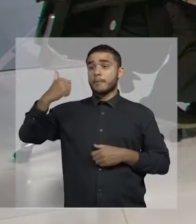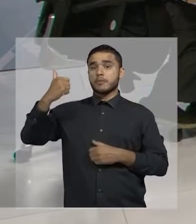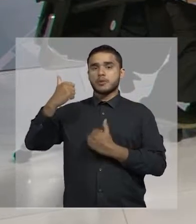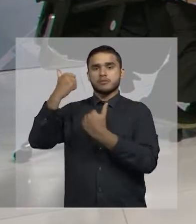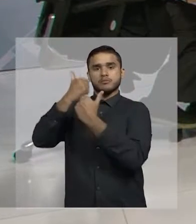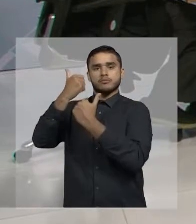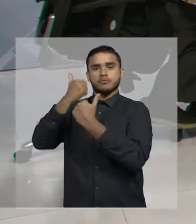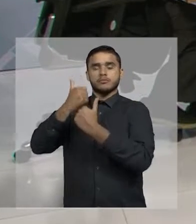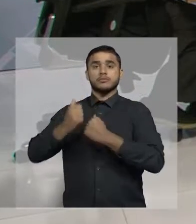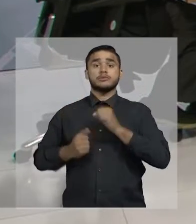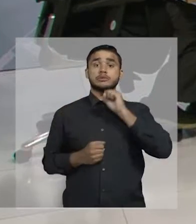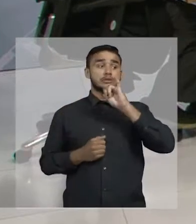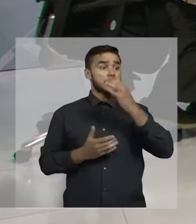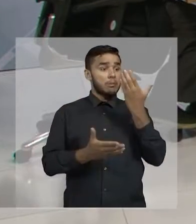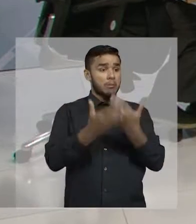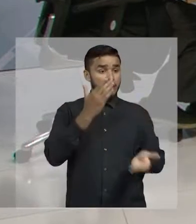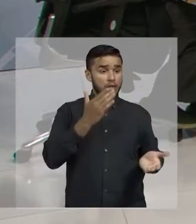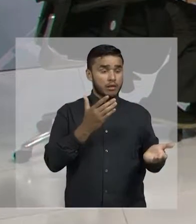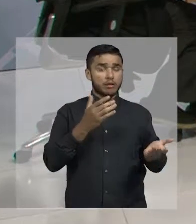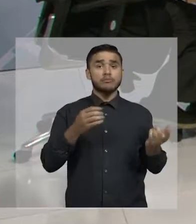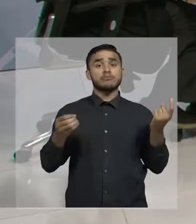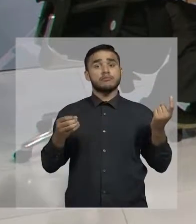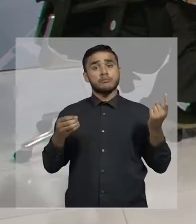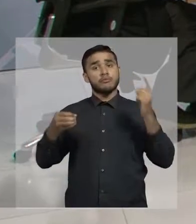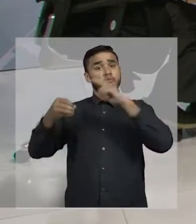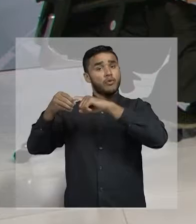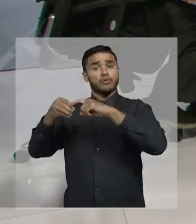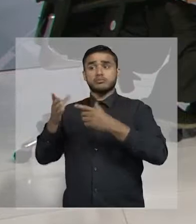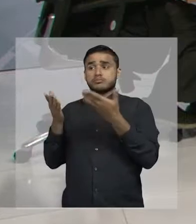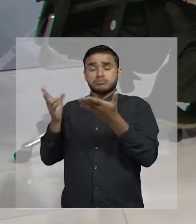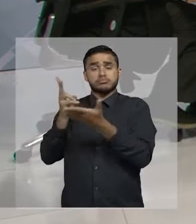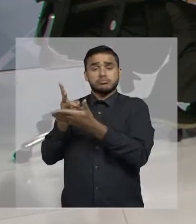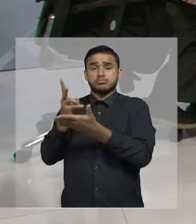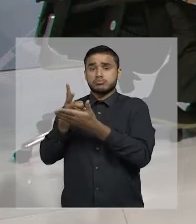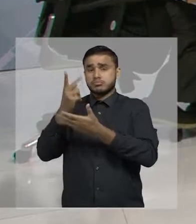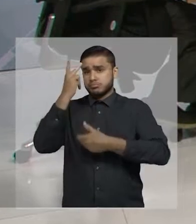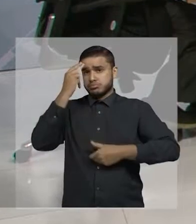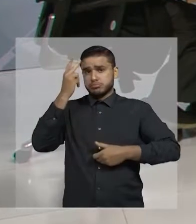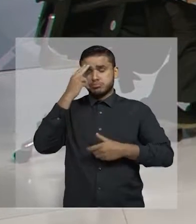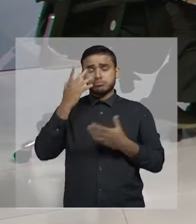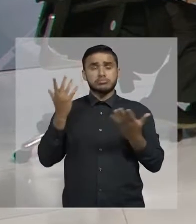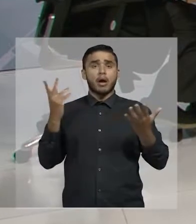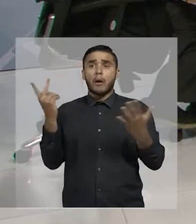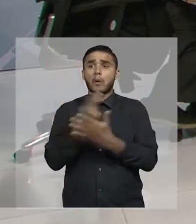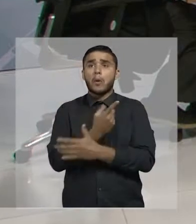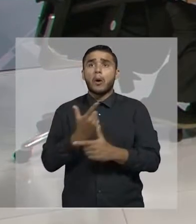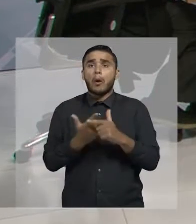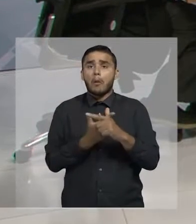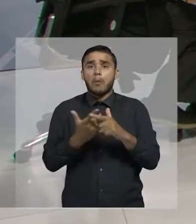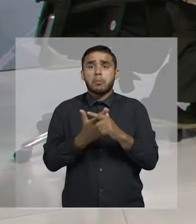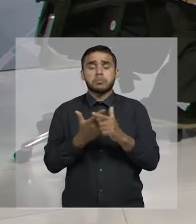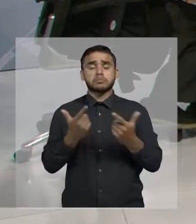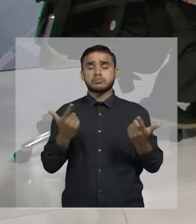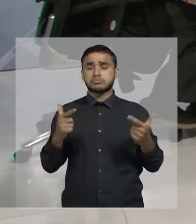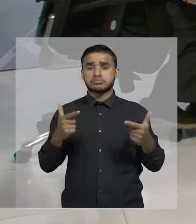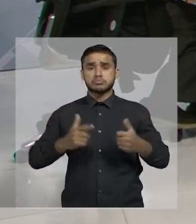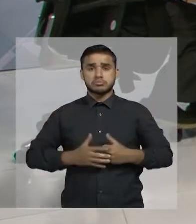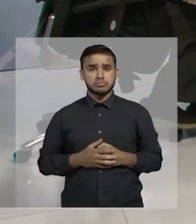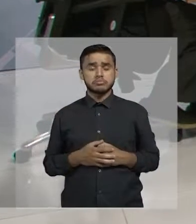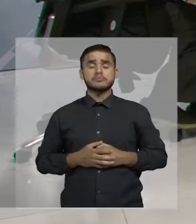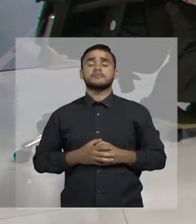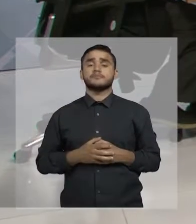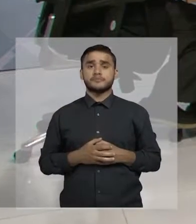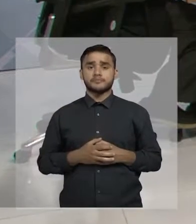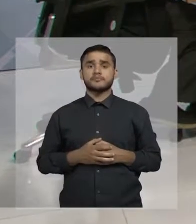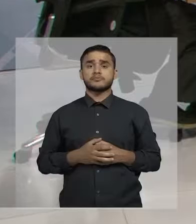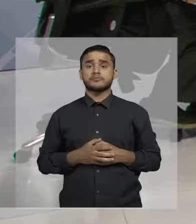perdesse a eleição, teria mandato para retornar, portanto não teria nenhum prejuízo político eleitoral de nenhuma ordem. Há